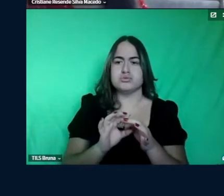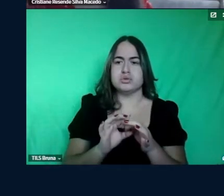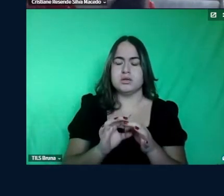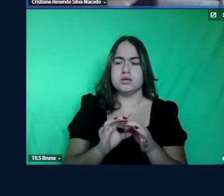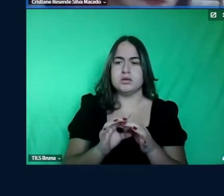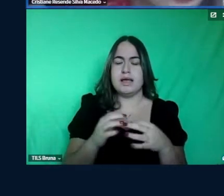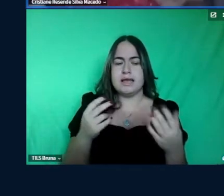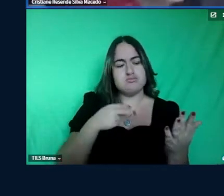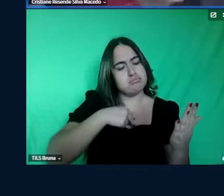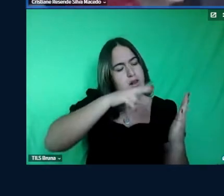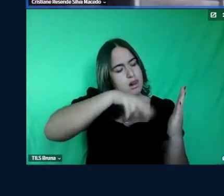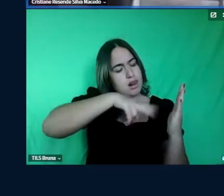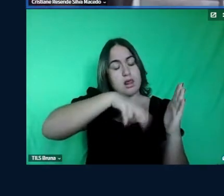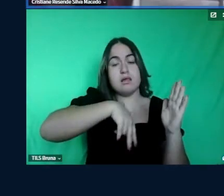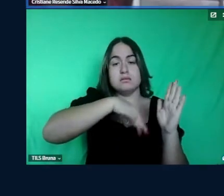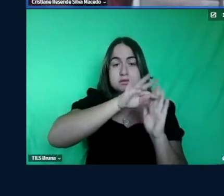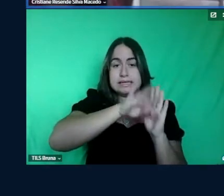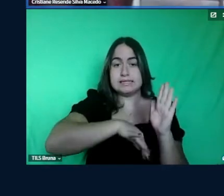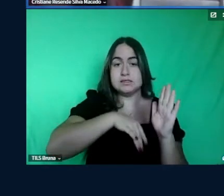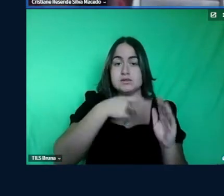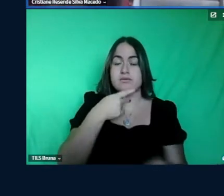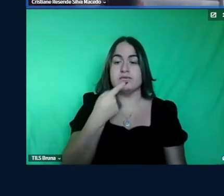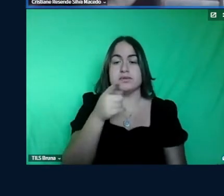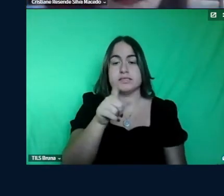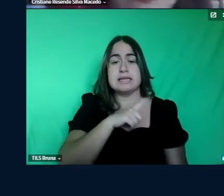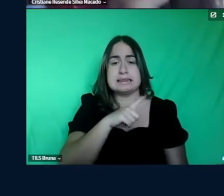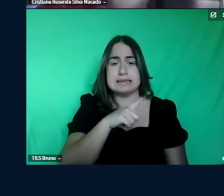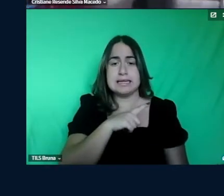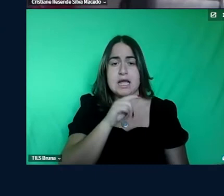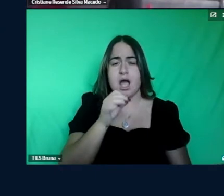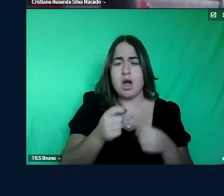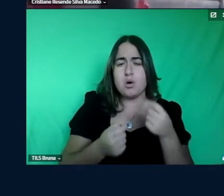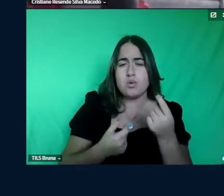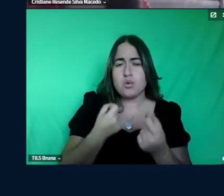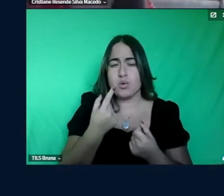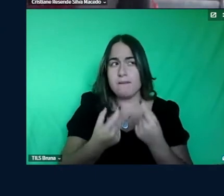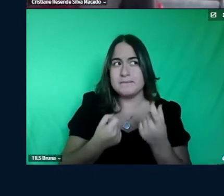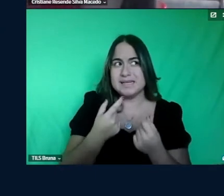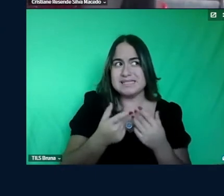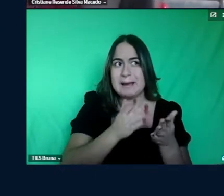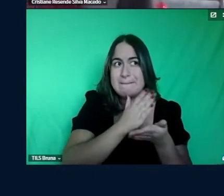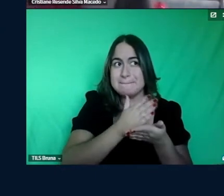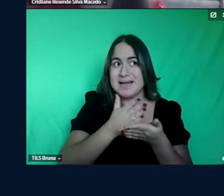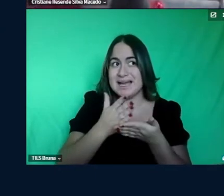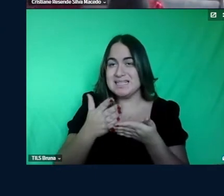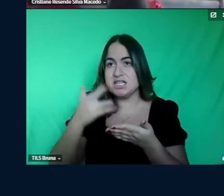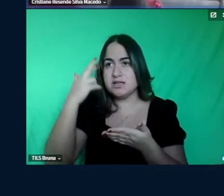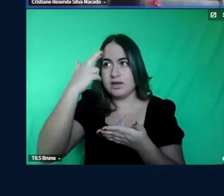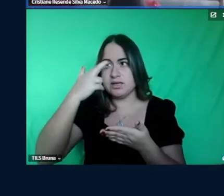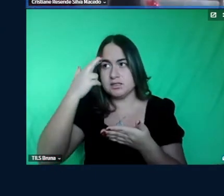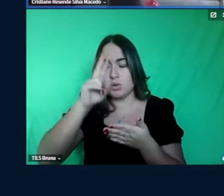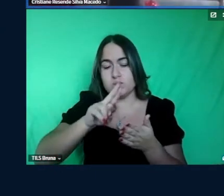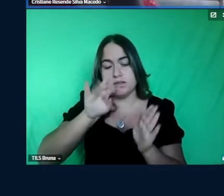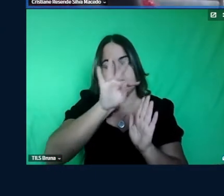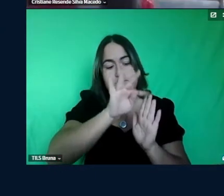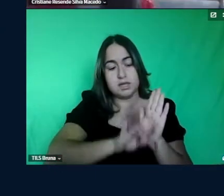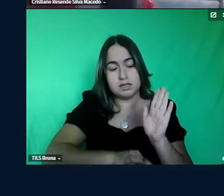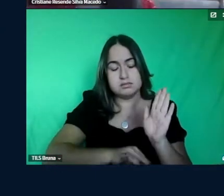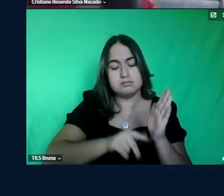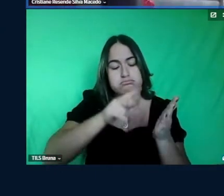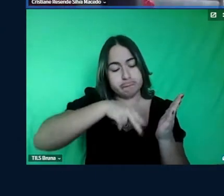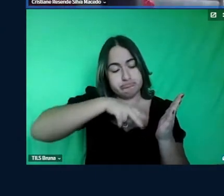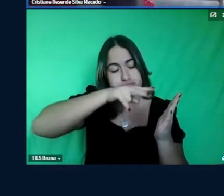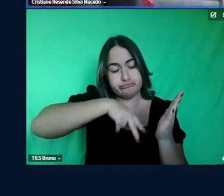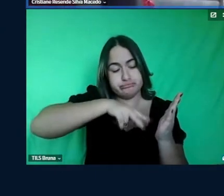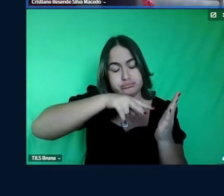lendo o teu trabalho você tem por exemplo algumas sessões de prática reflexiva com algumas leituras sim eu